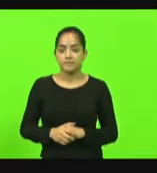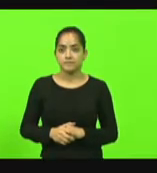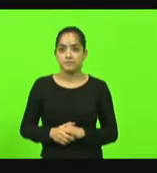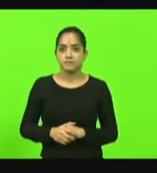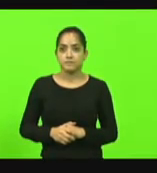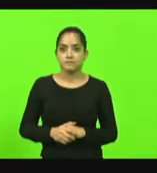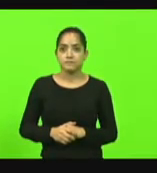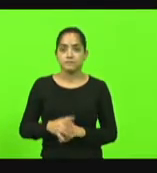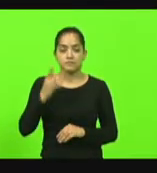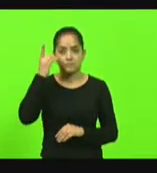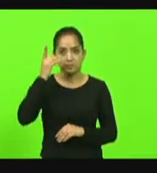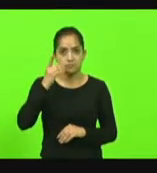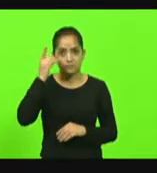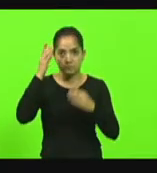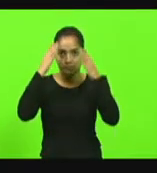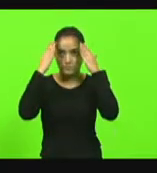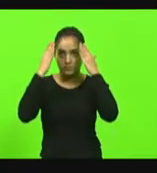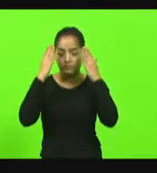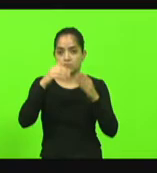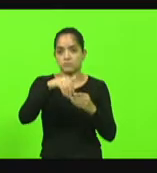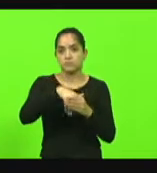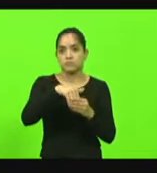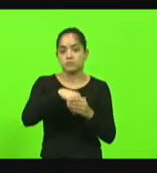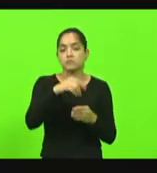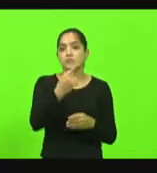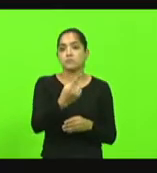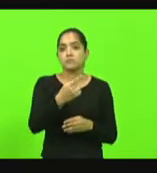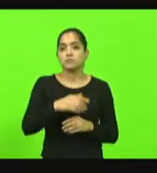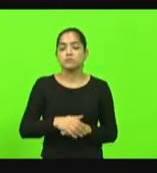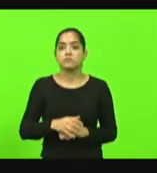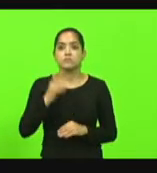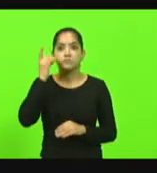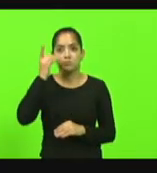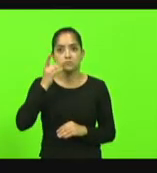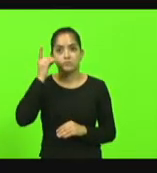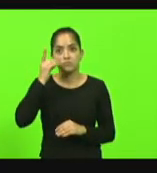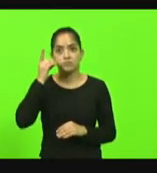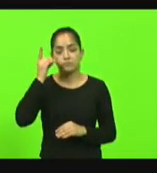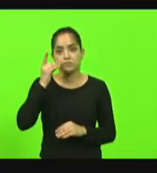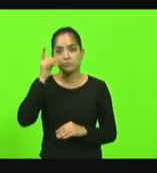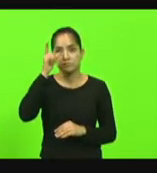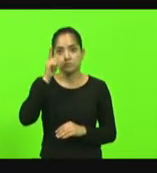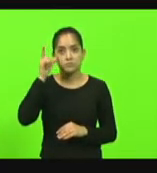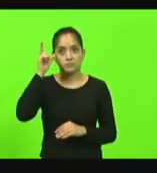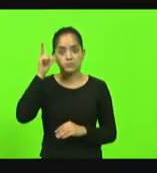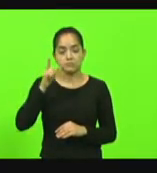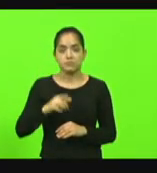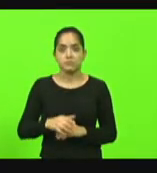Deputado José Milton Schaefer, vota sim, vota 1. Como vota o deputado Laércio Schuster?